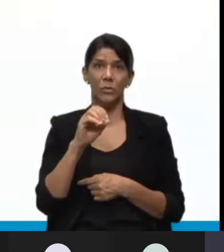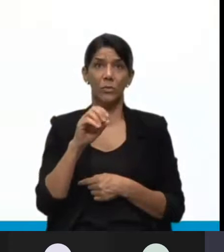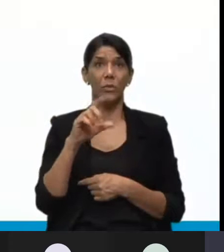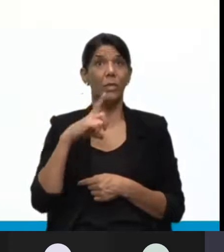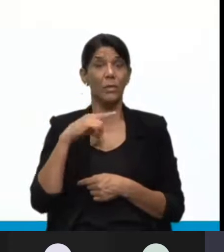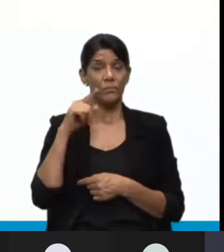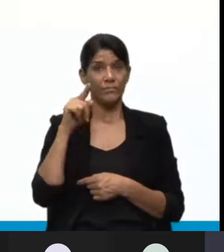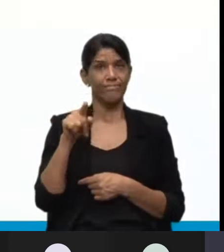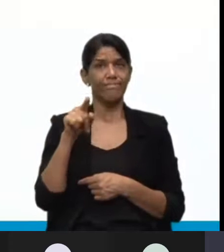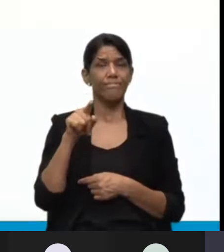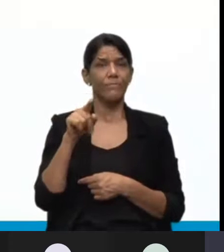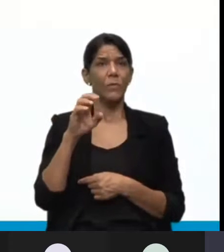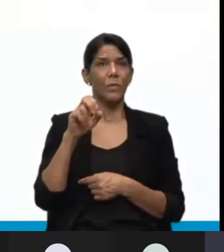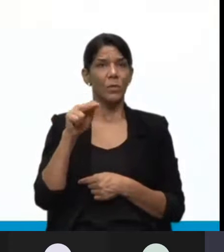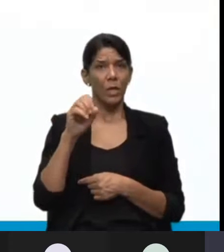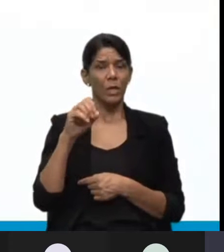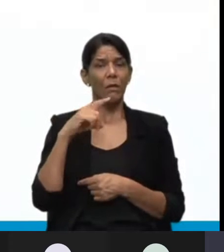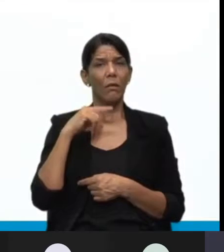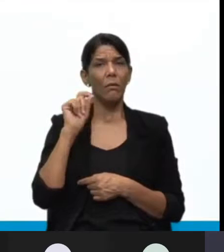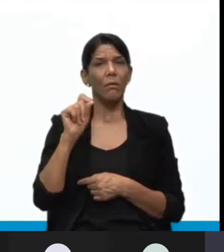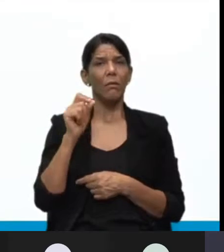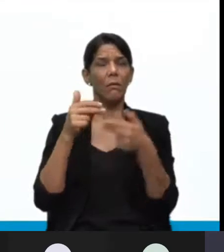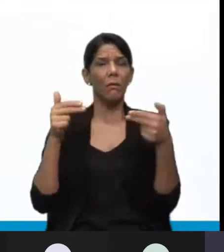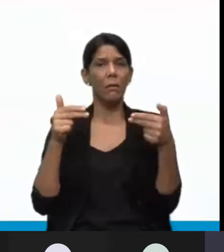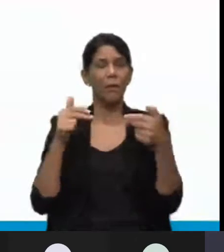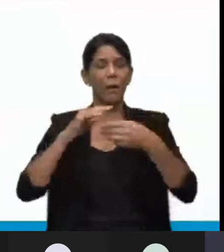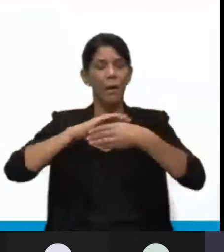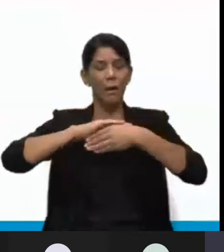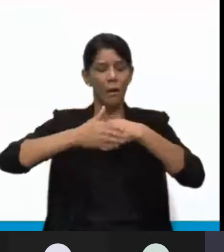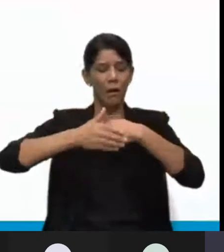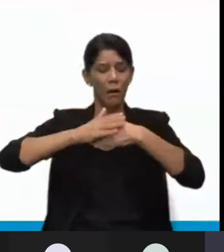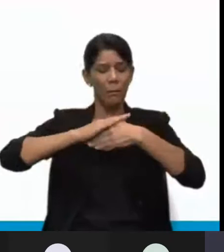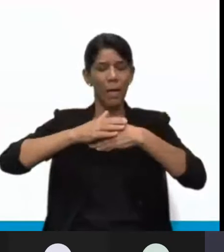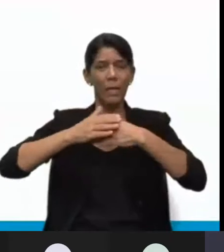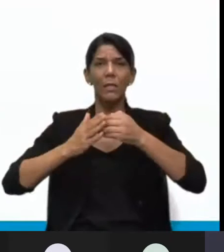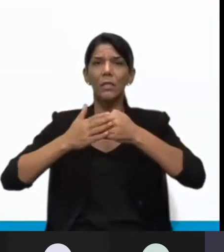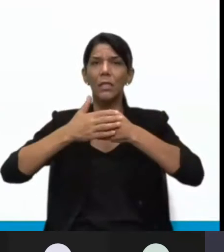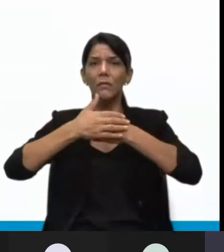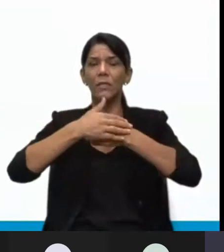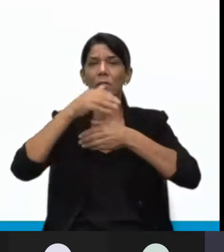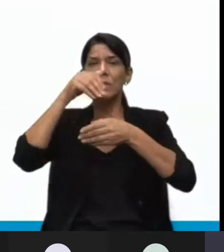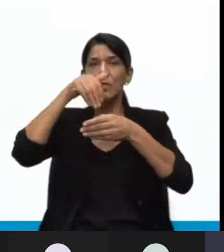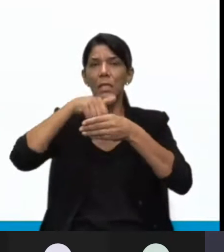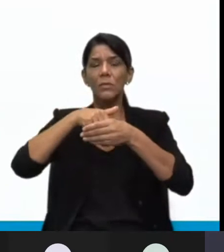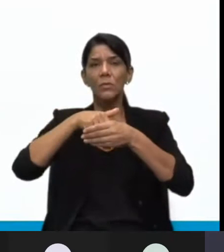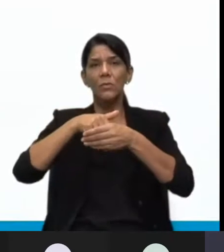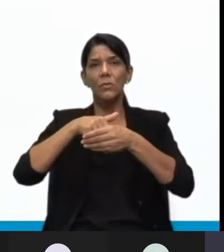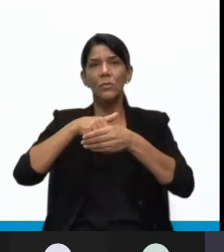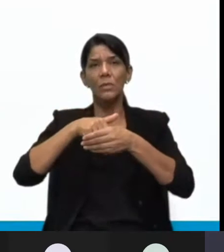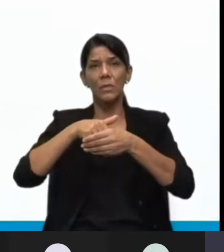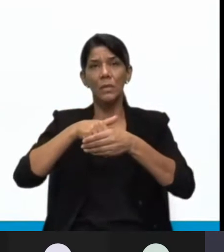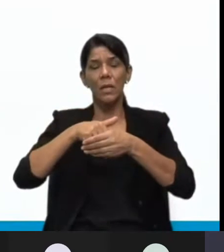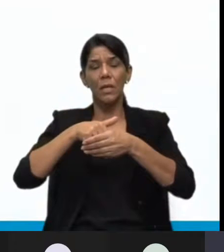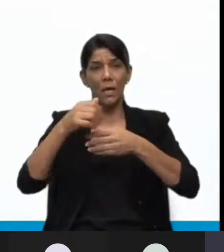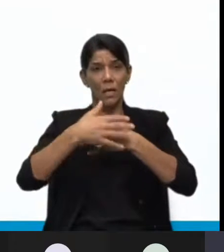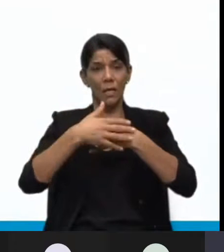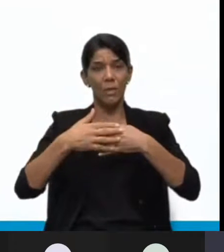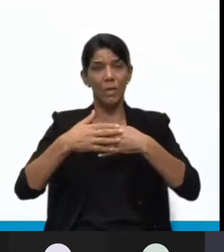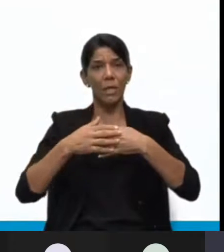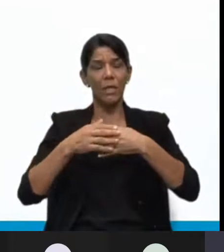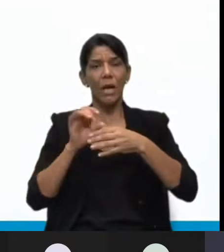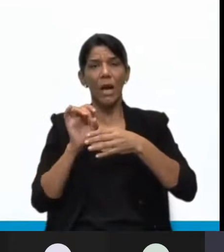Então, aqui a gente tem o endocárdio, que é, né, ali a camada que vai revestir internamente as câmaras cardíacas e também